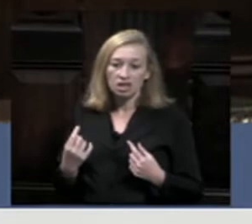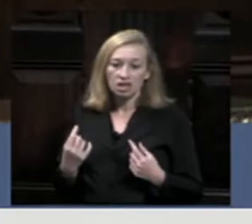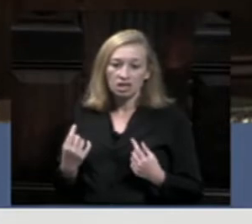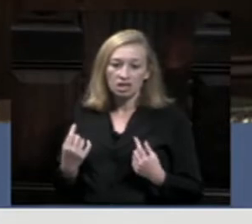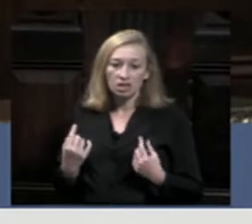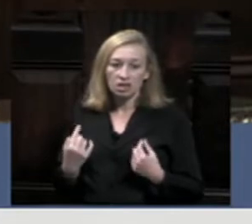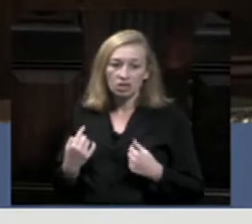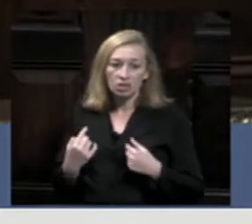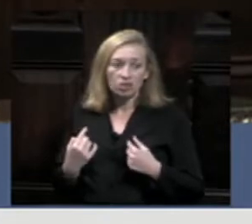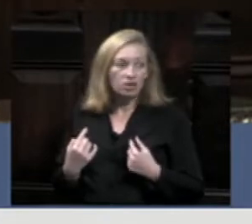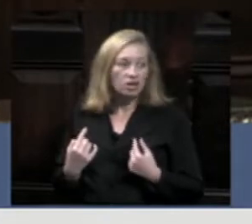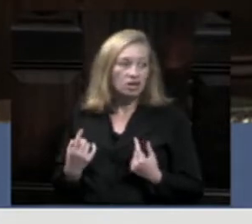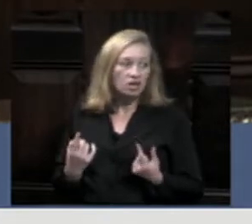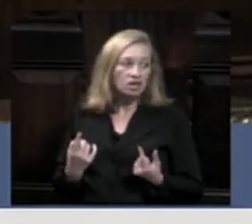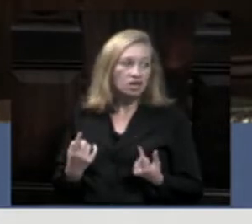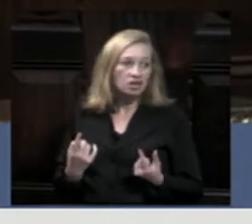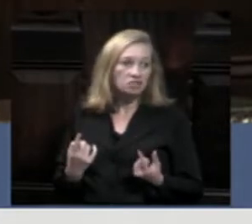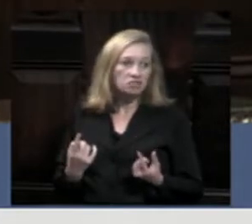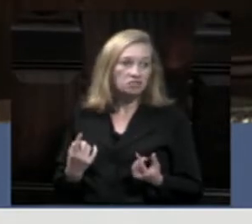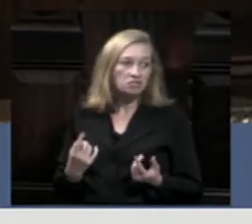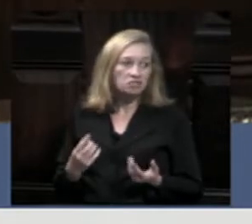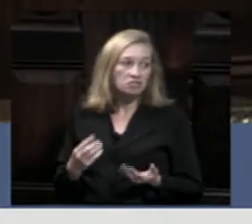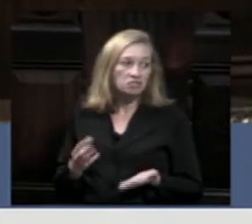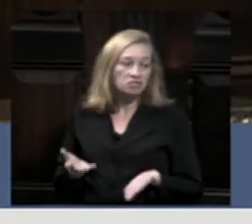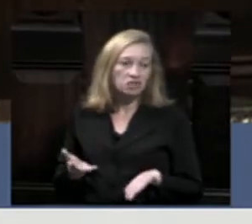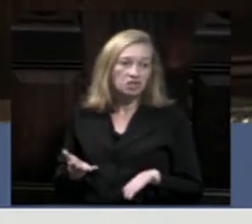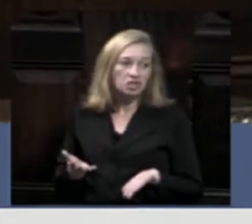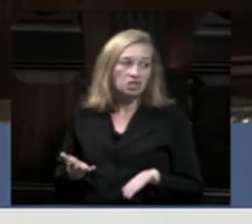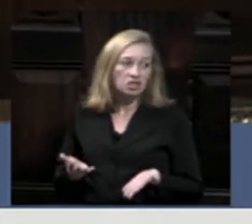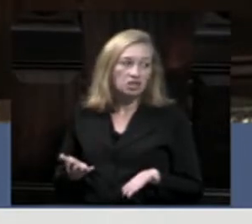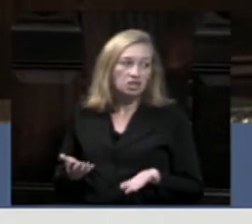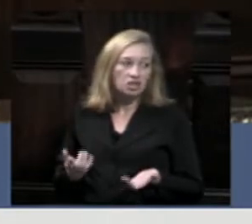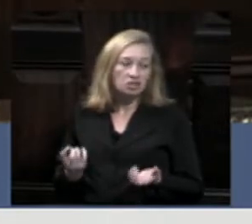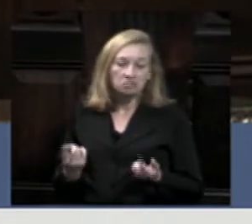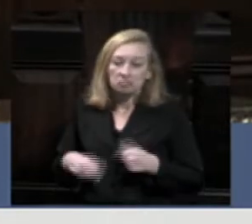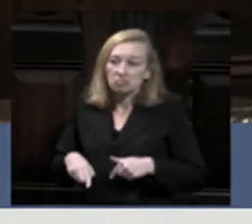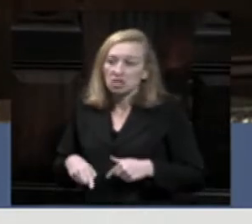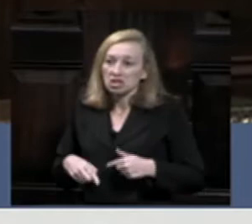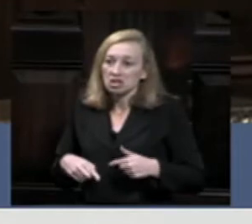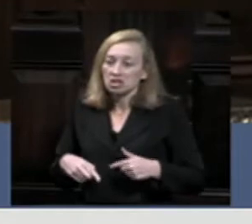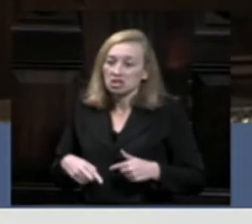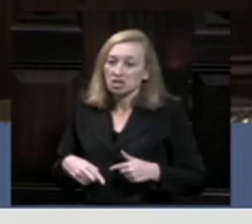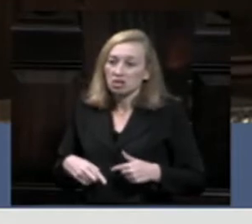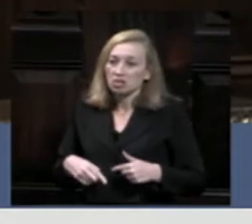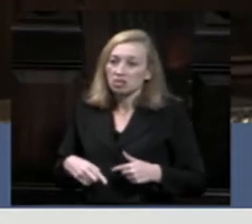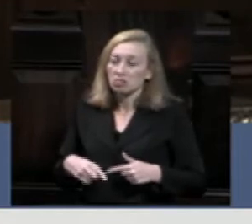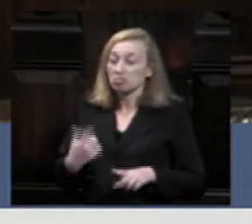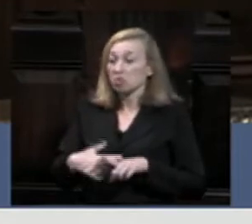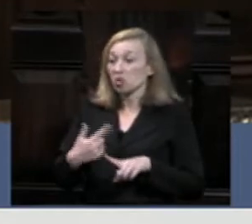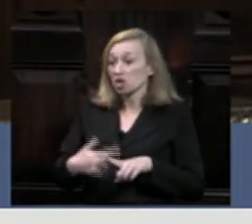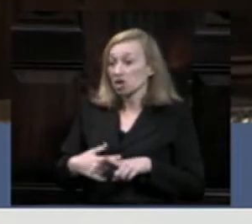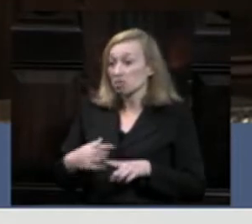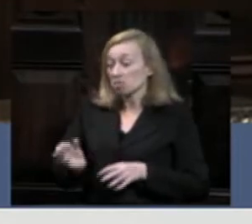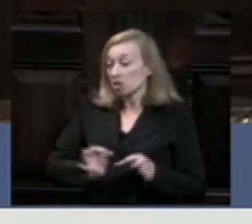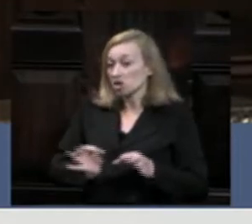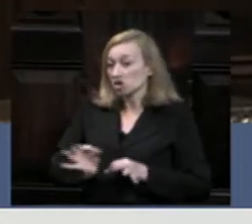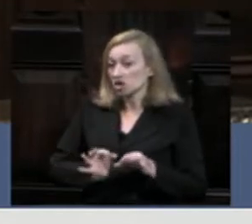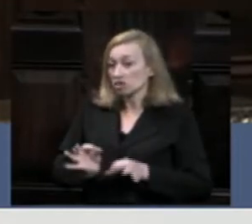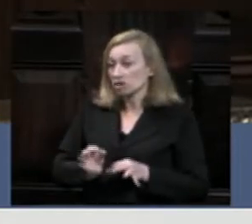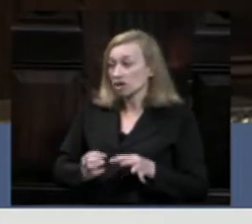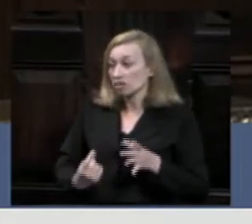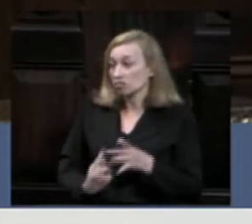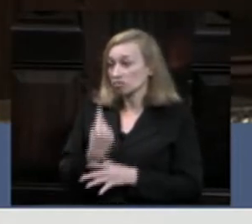reação mesquinha, porque o projeto está em votação única, sairemos daqui